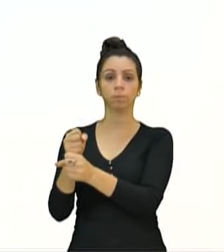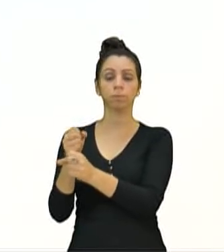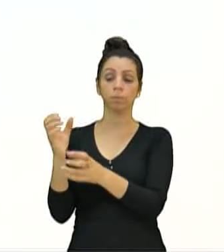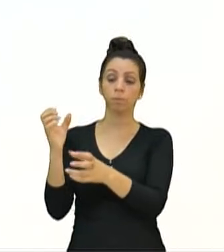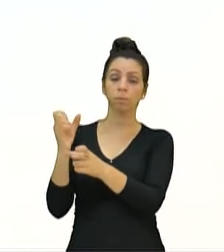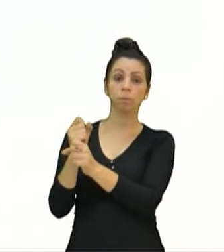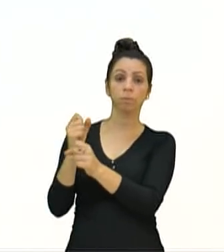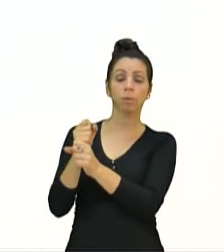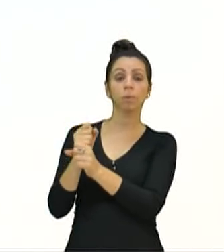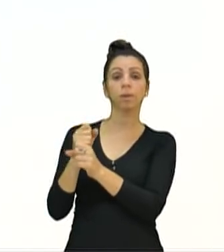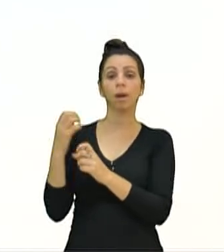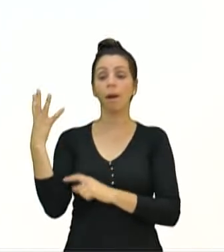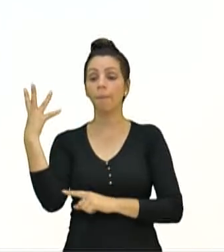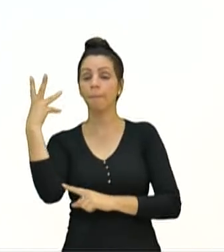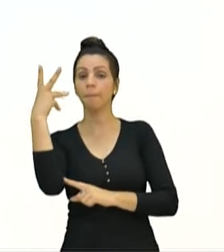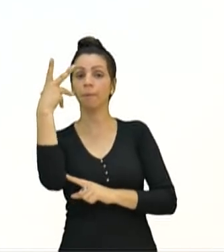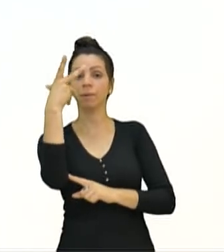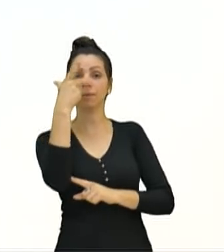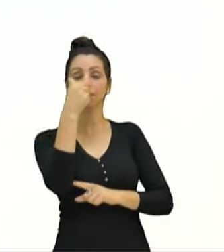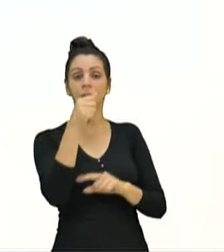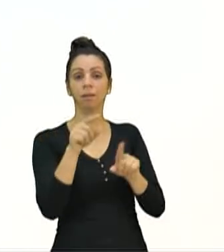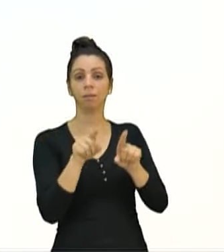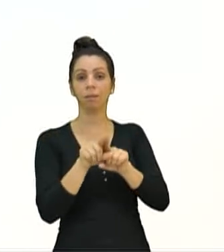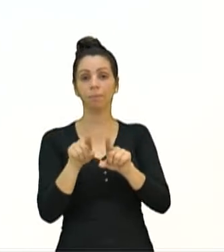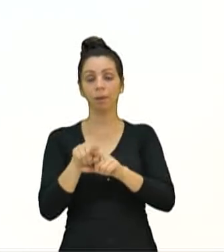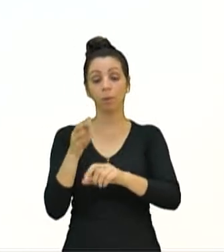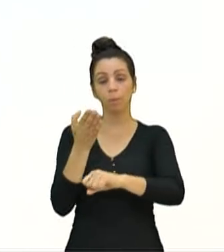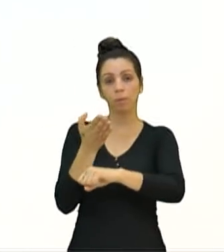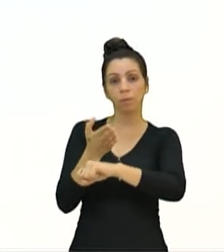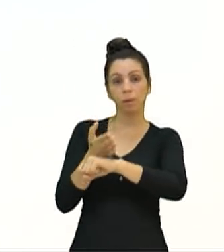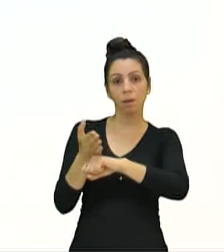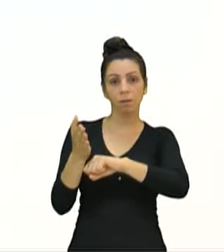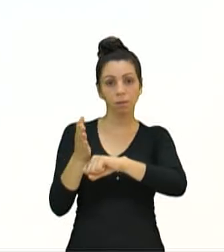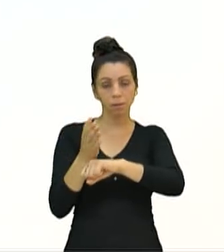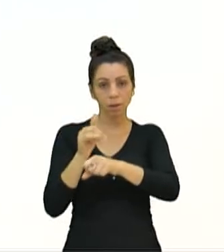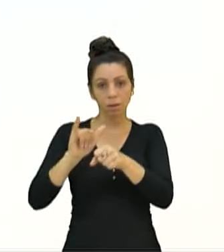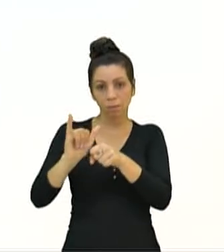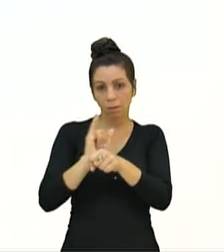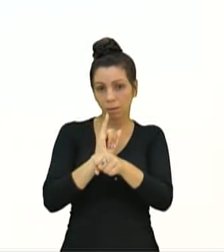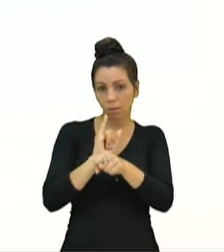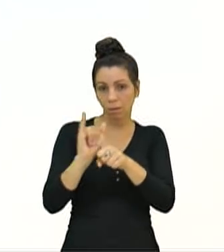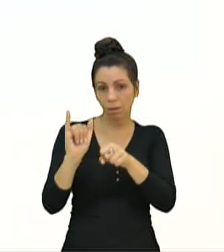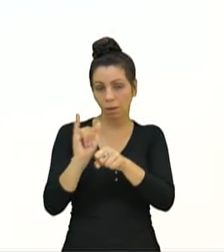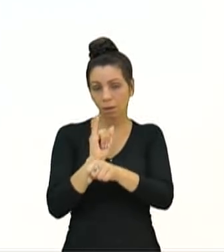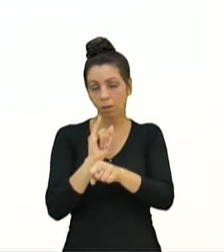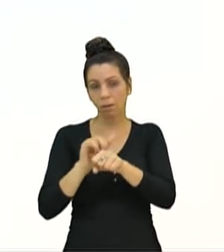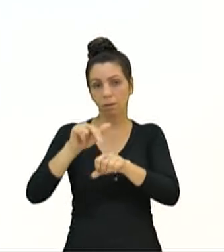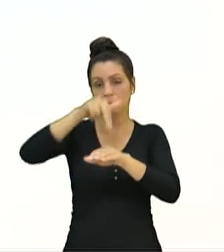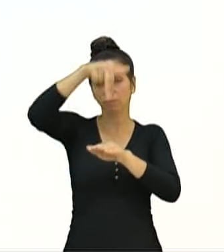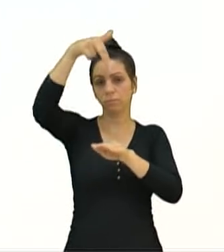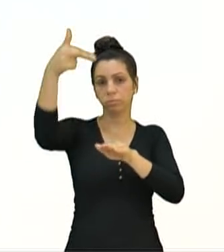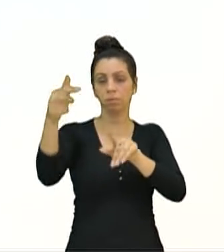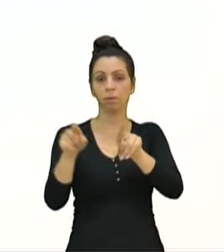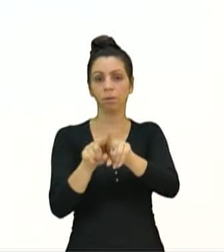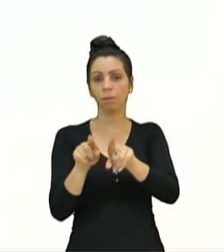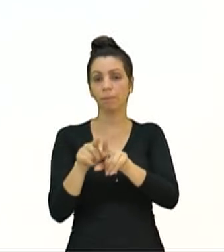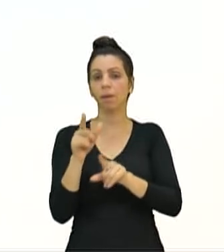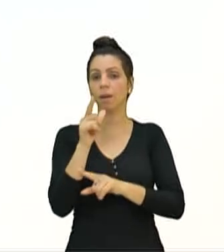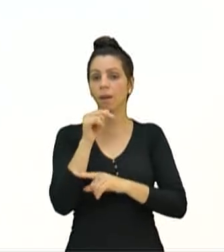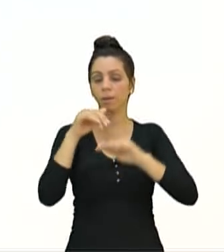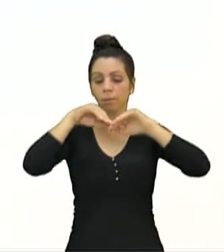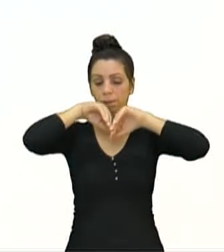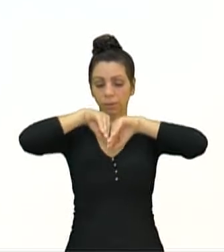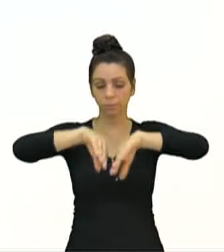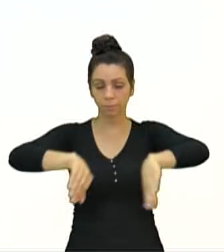considerada a elegância e a habilidade na decolagem, a aproximação e a entrada na água. A